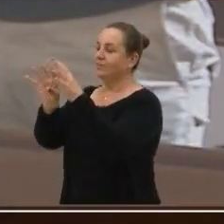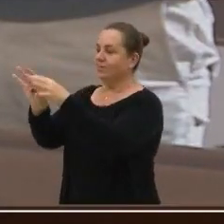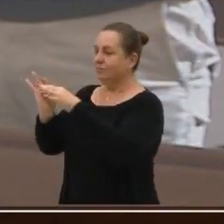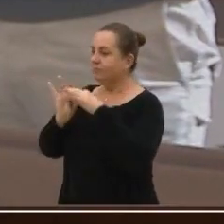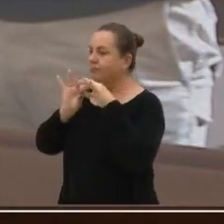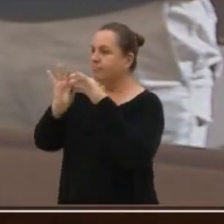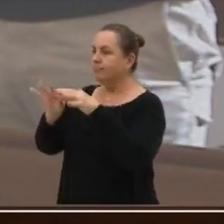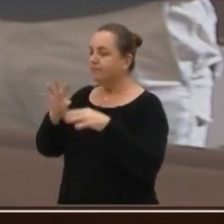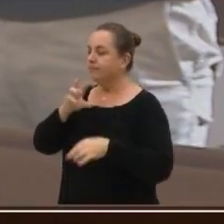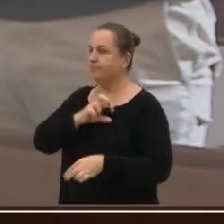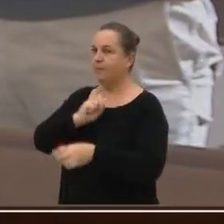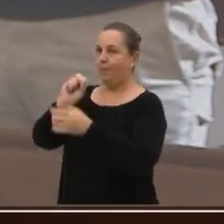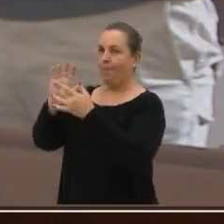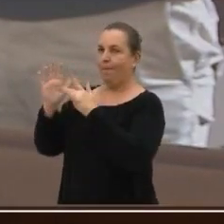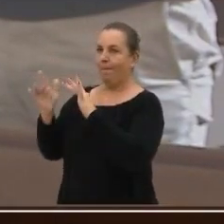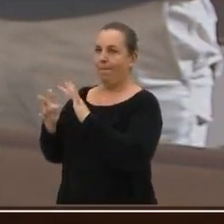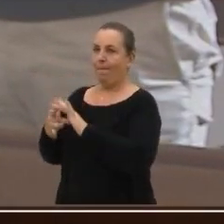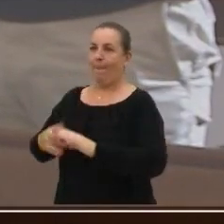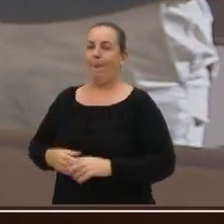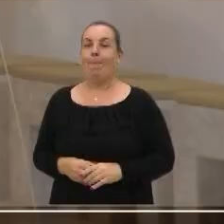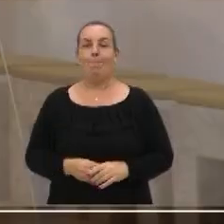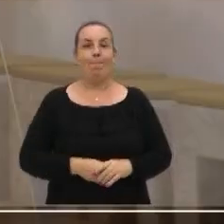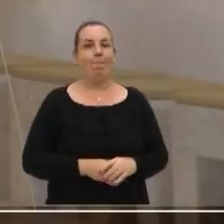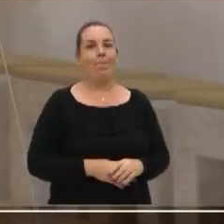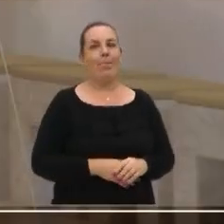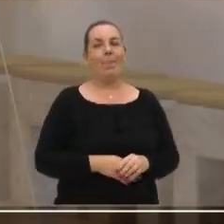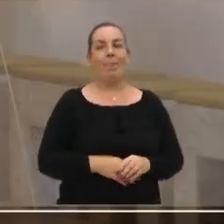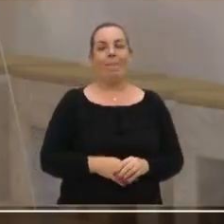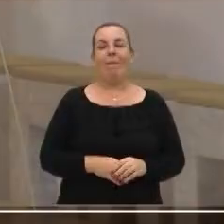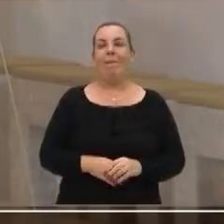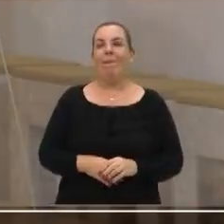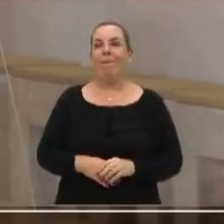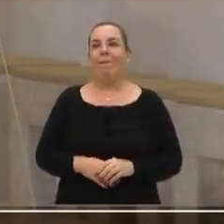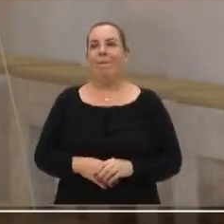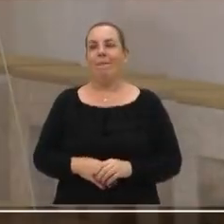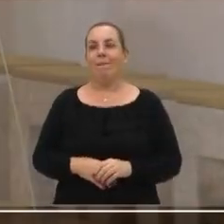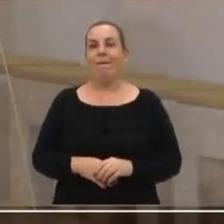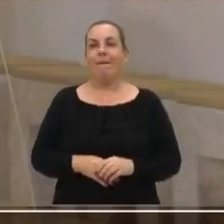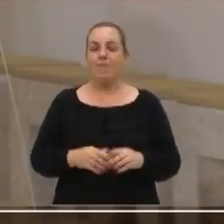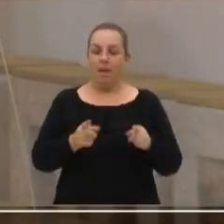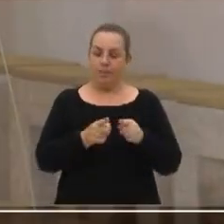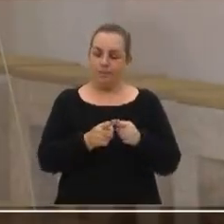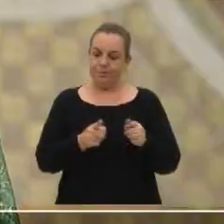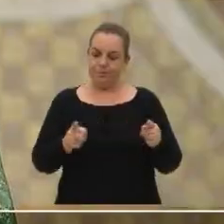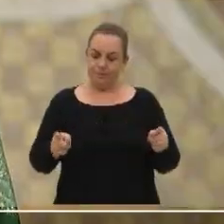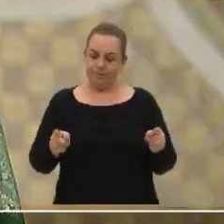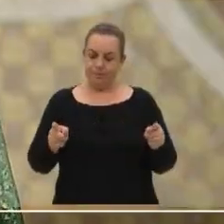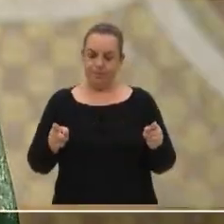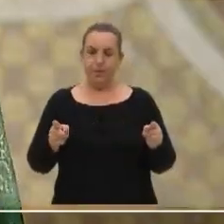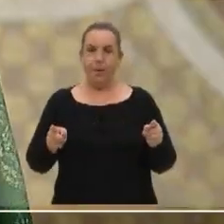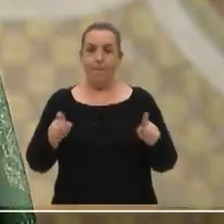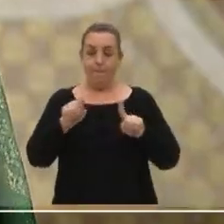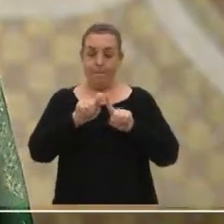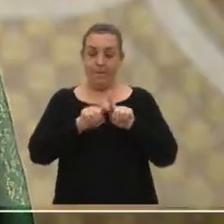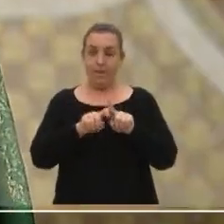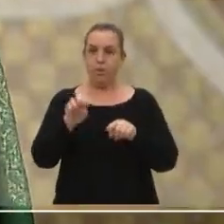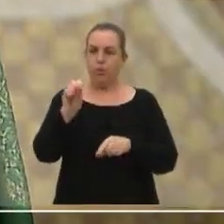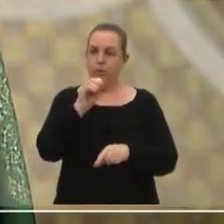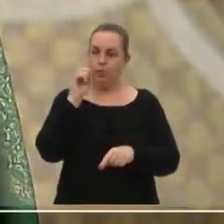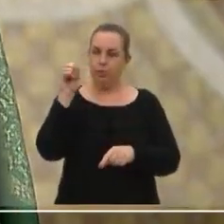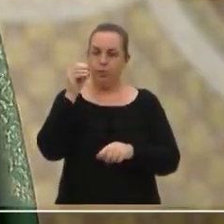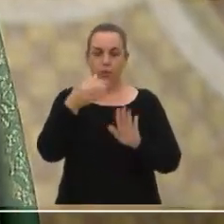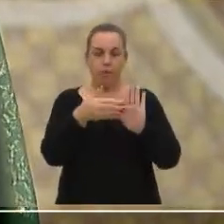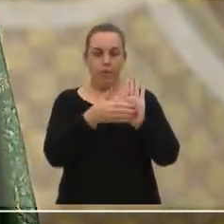seja Deus que nos reuniu no amor de Cristo. Durante todo o mês de outubro, é proposta da